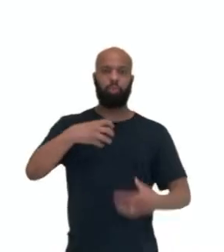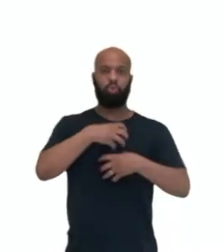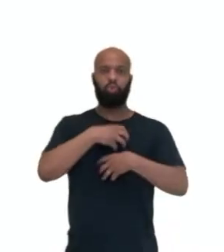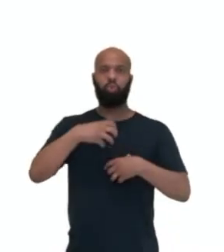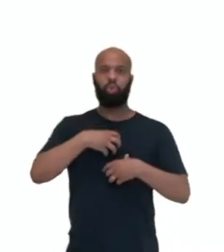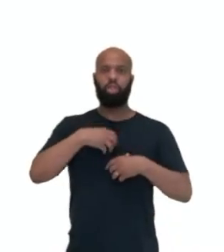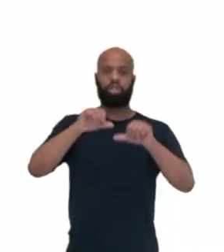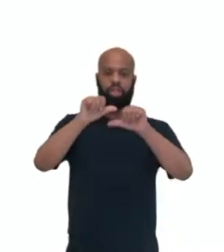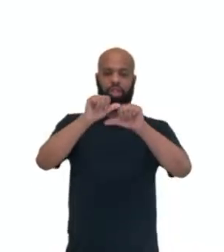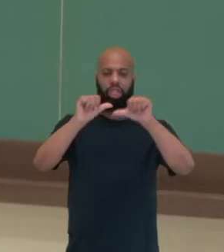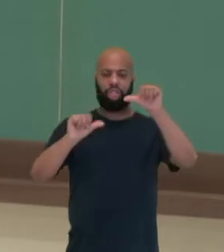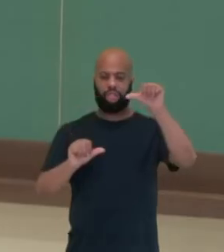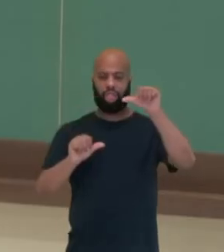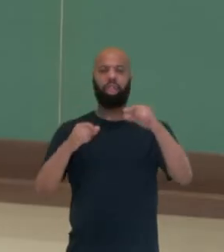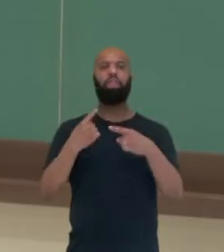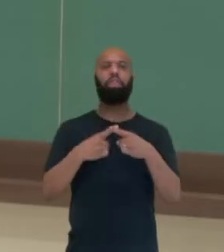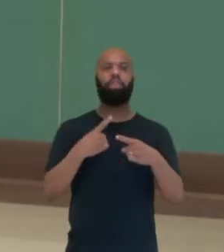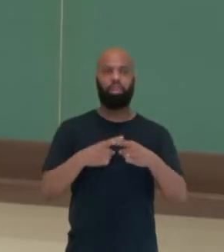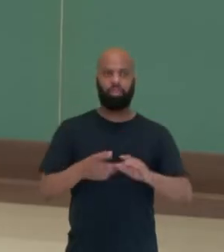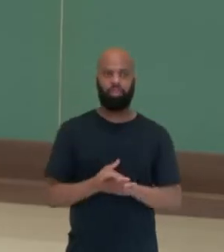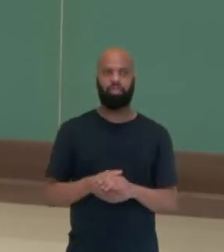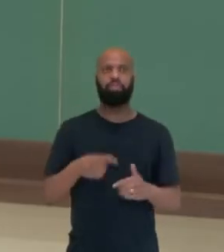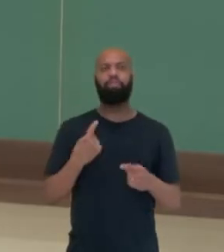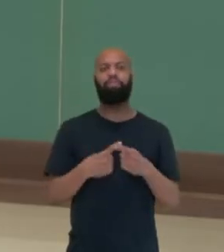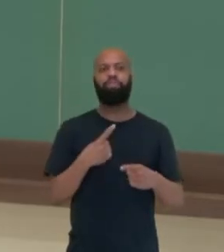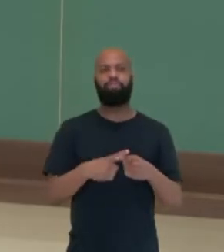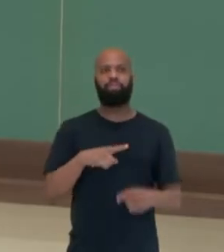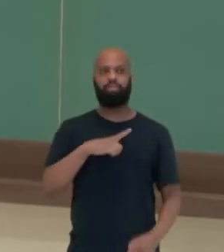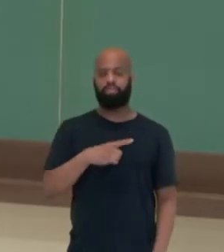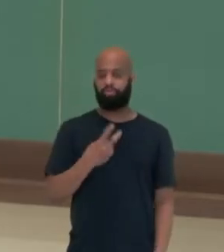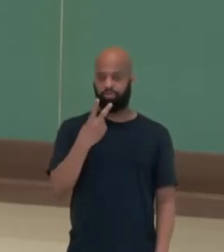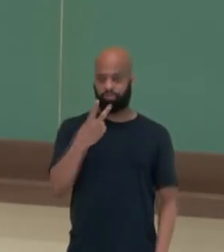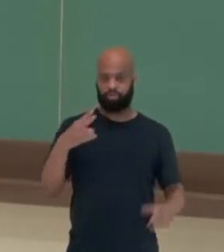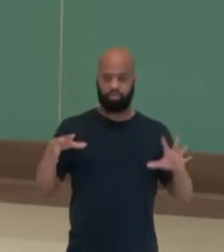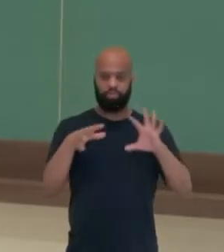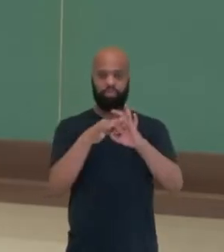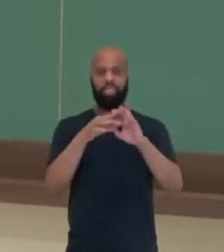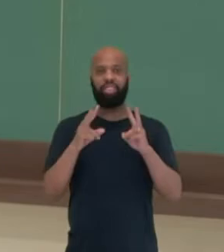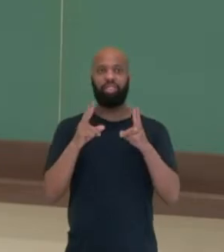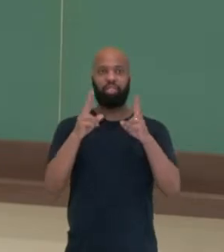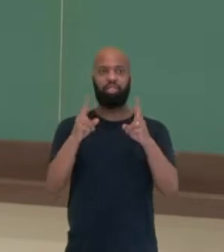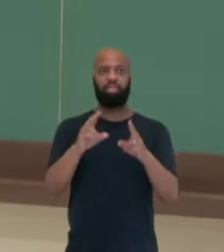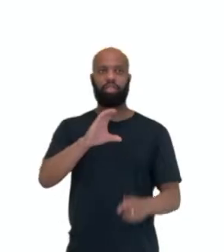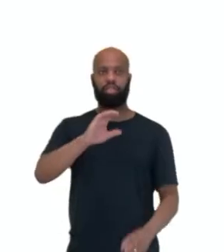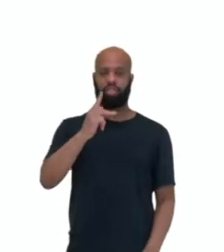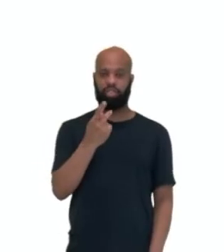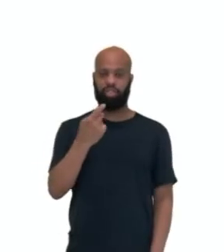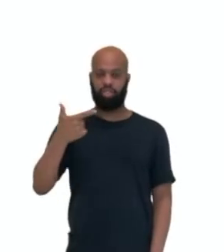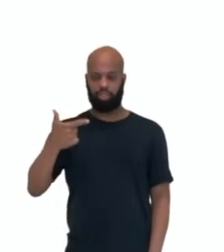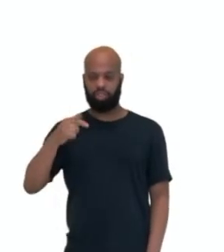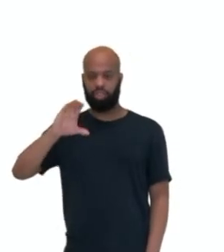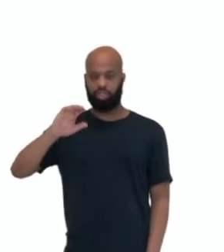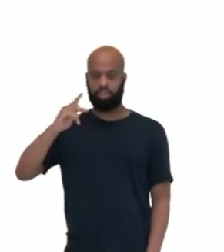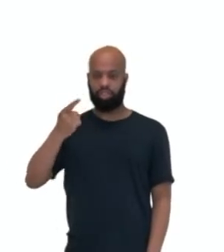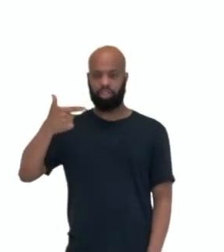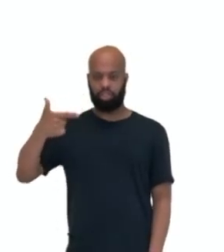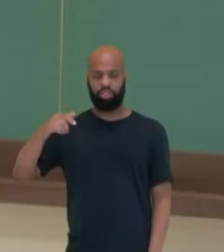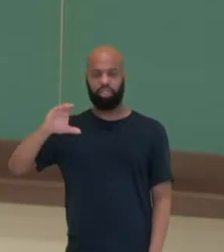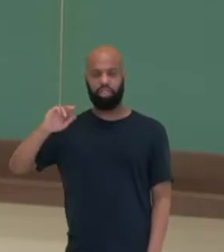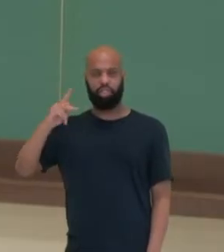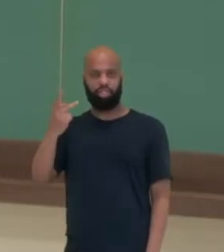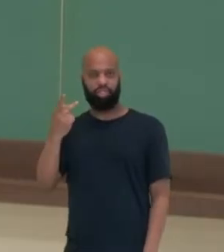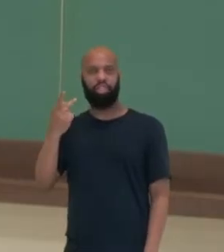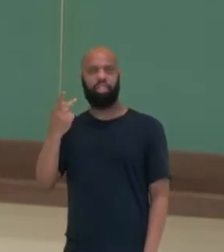quê? Porque, observe, nós temos 2 ligantes iguais aqui, CH2, CH3, CH2,